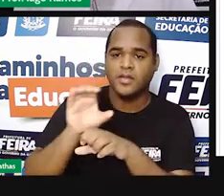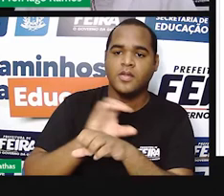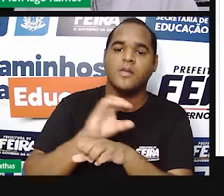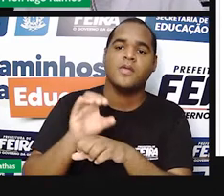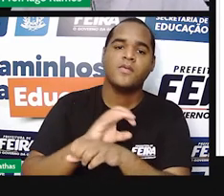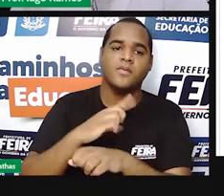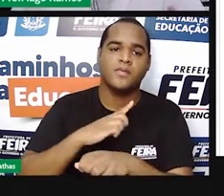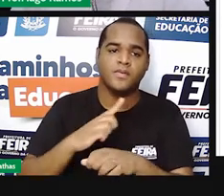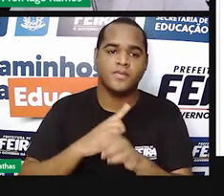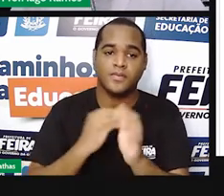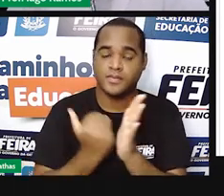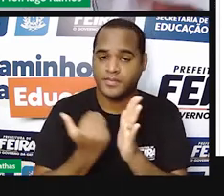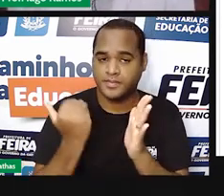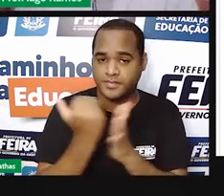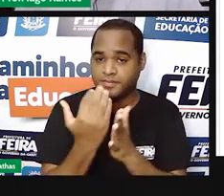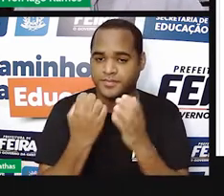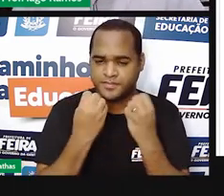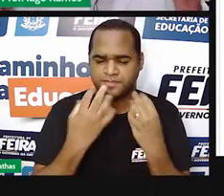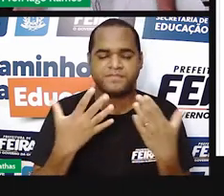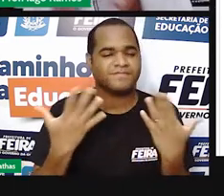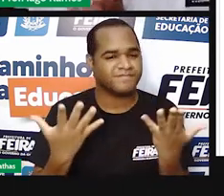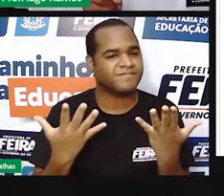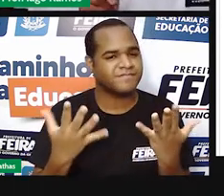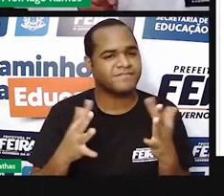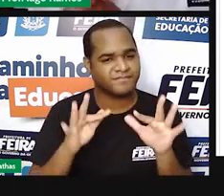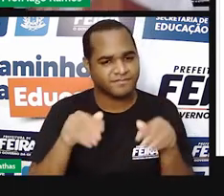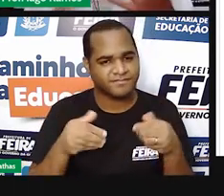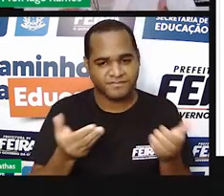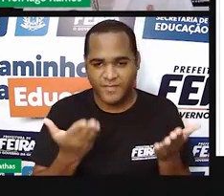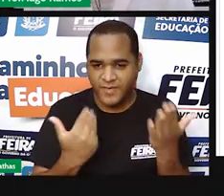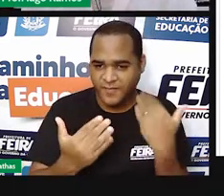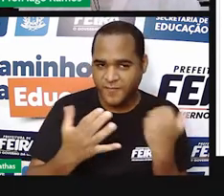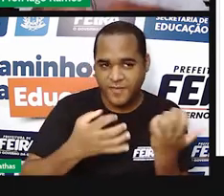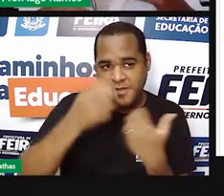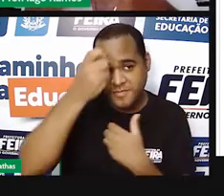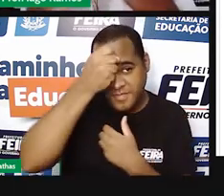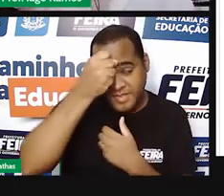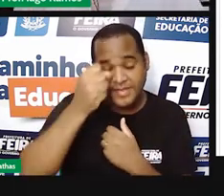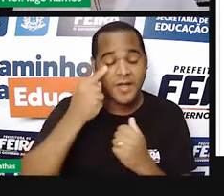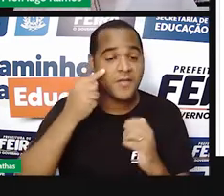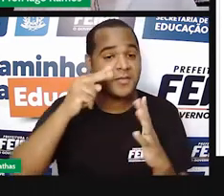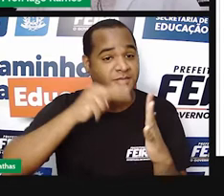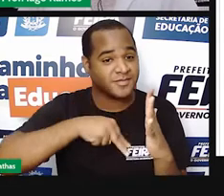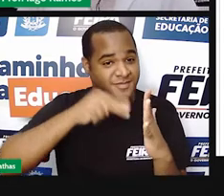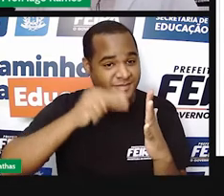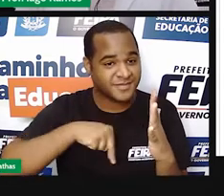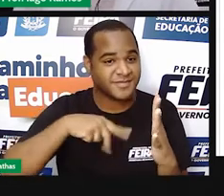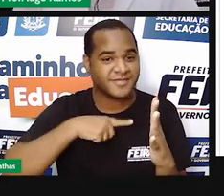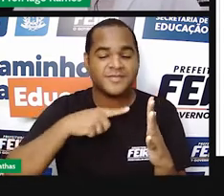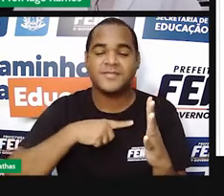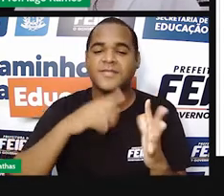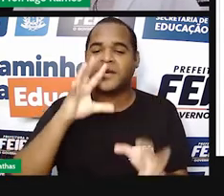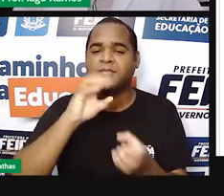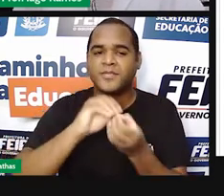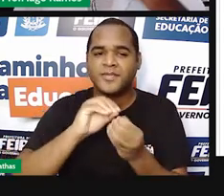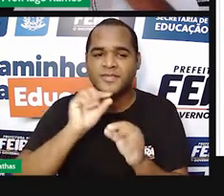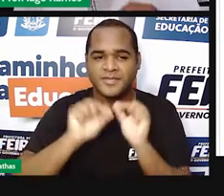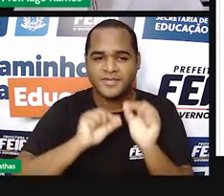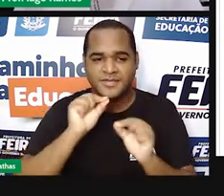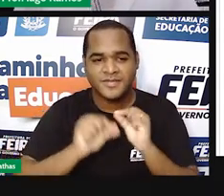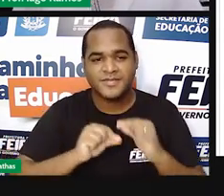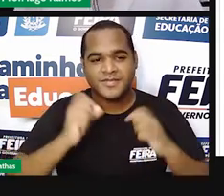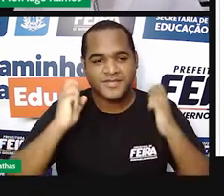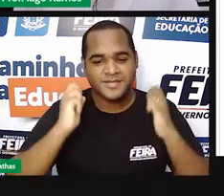ensino superior mas enfim vem comigo vamos ler vamos entender do que se trata é bom